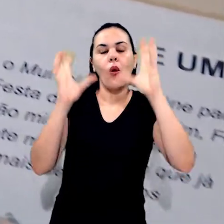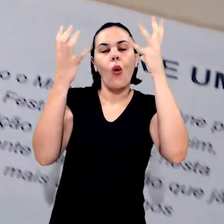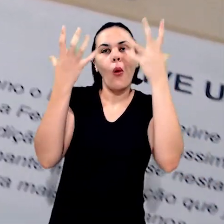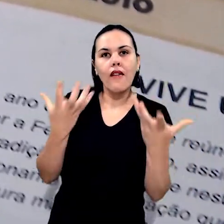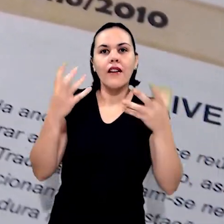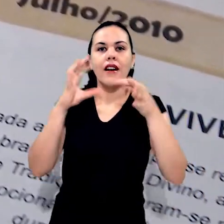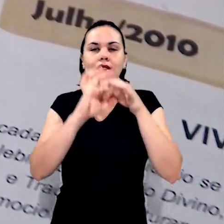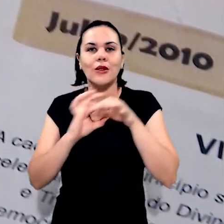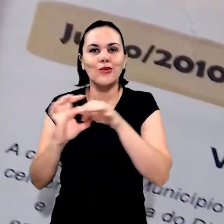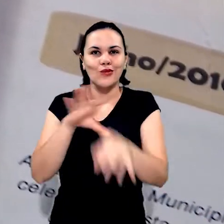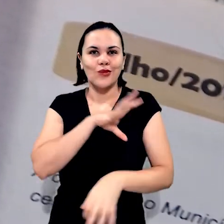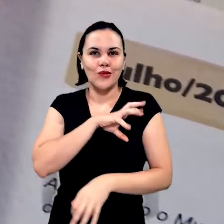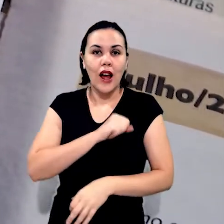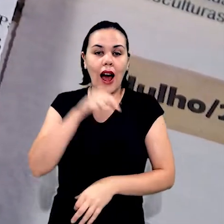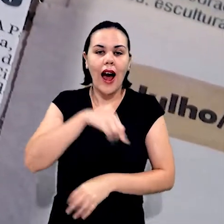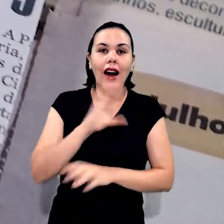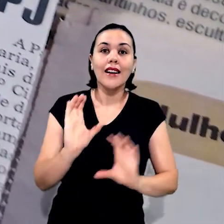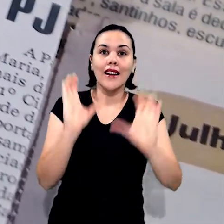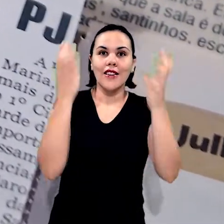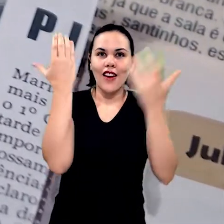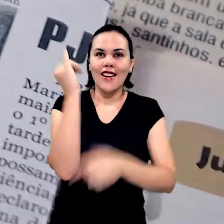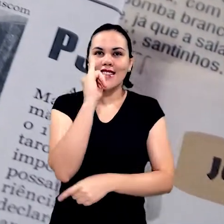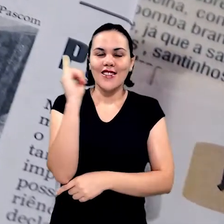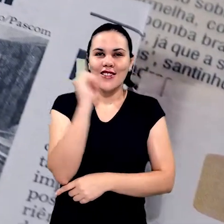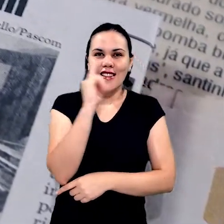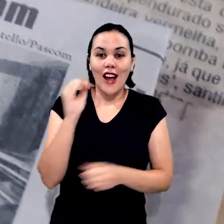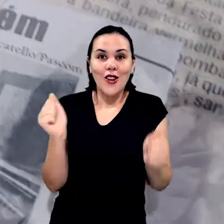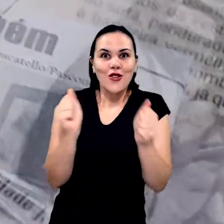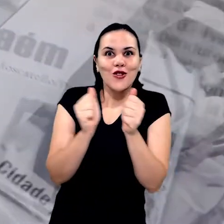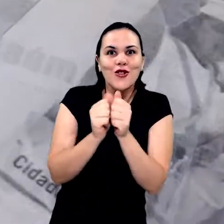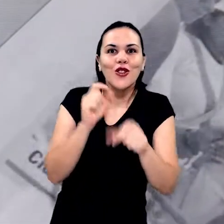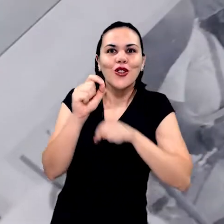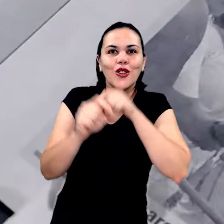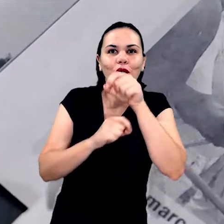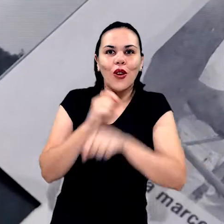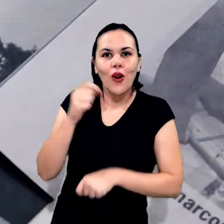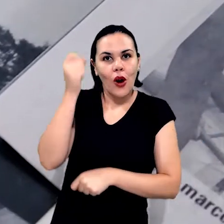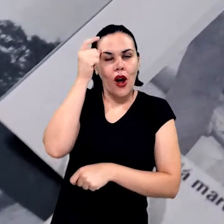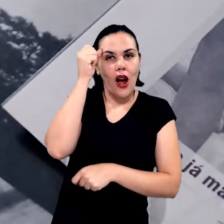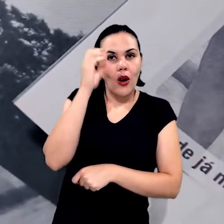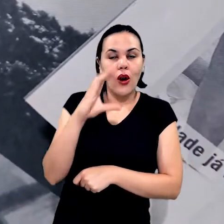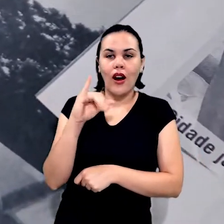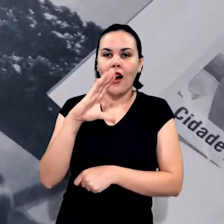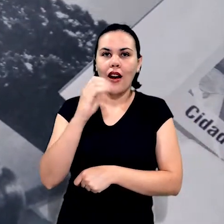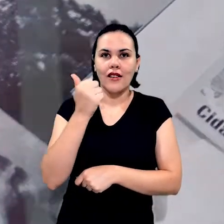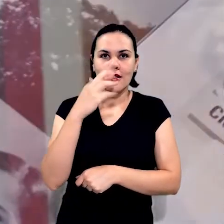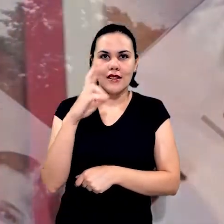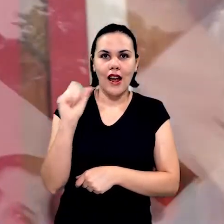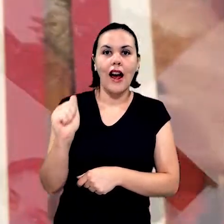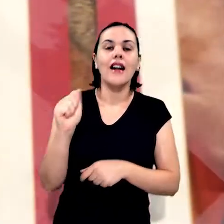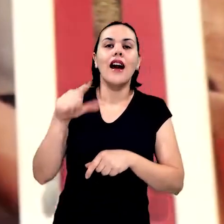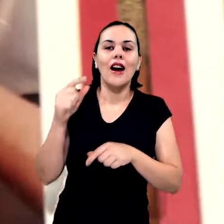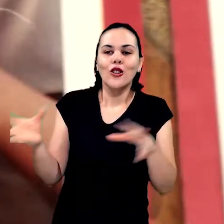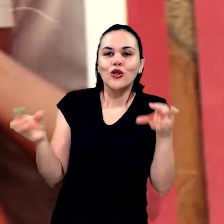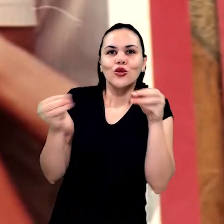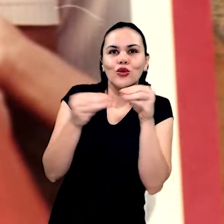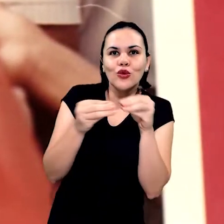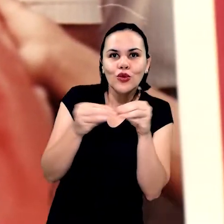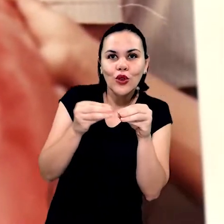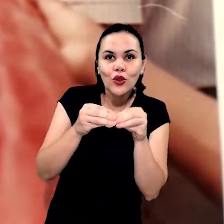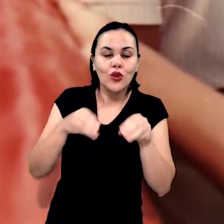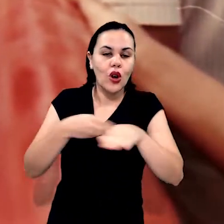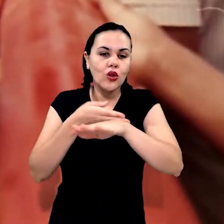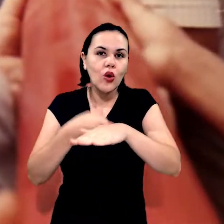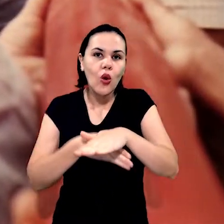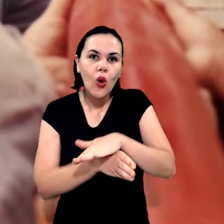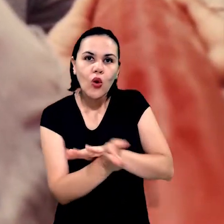gratidão. Em Itanhaém, a Festa do Divino assumiu identidade com a vida caiçara, de uma população de cultura ímpar, herdada